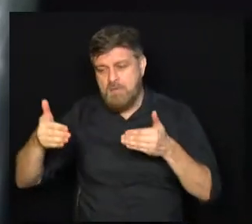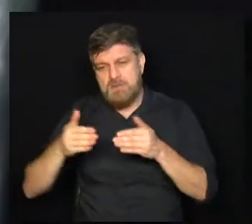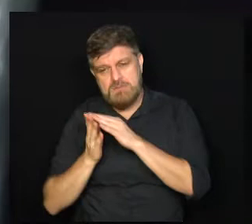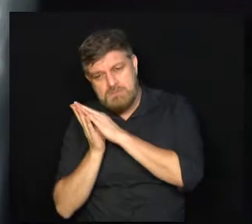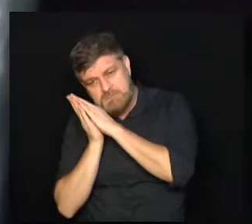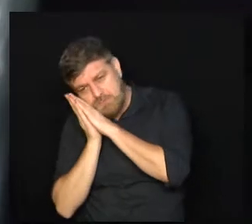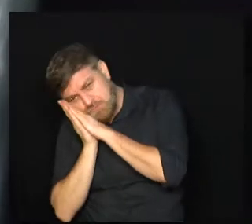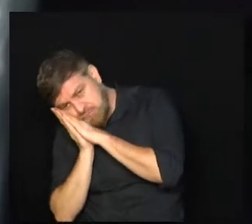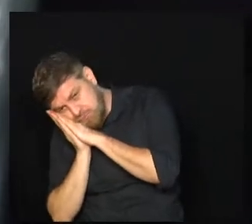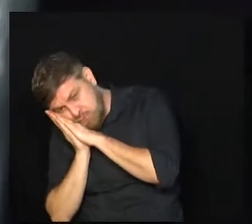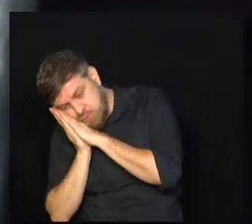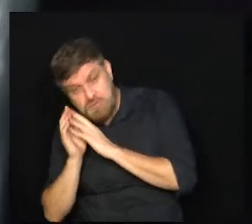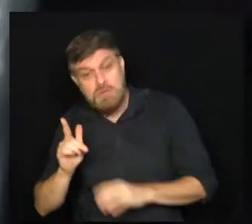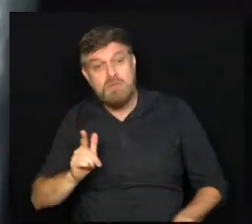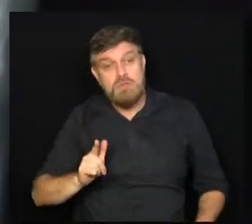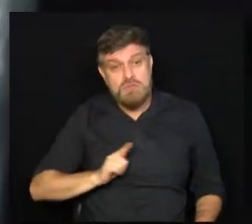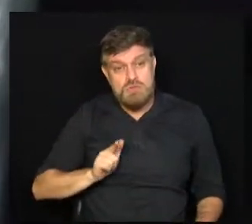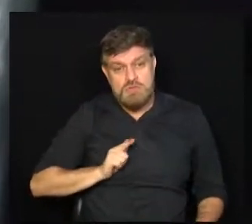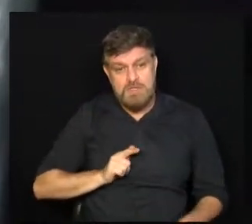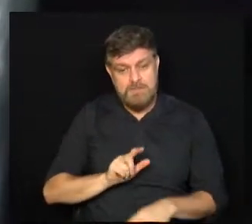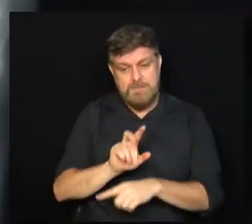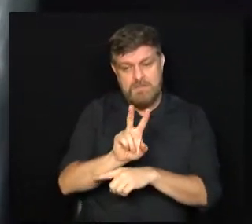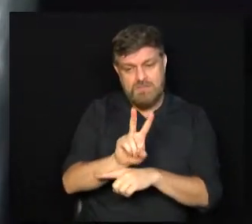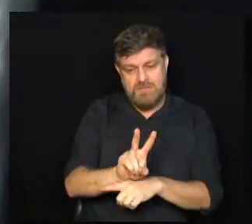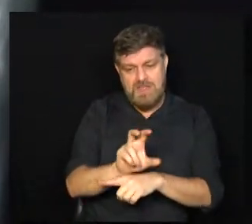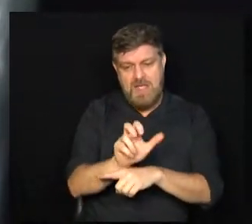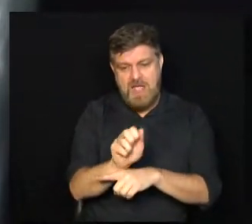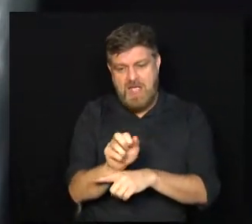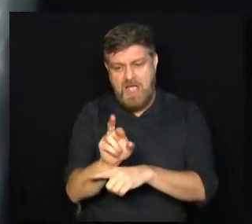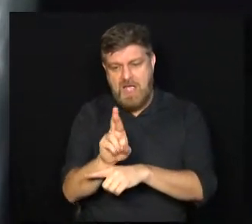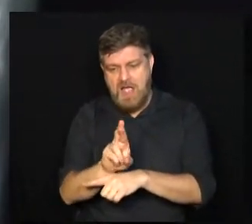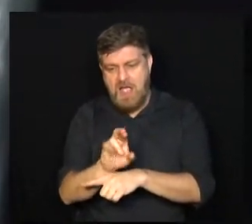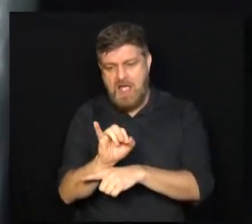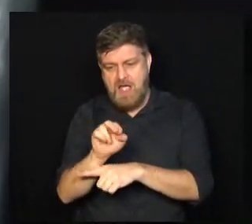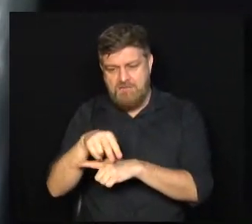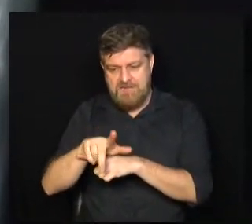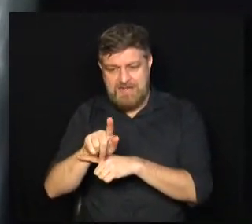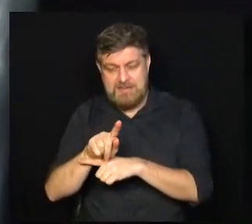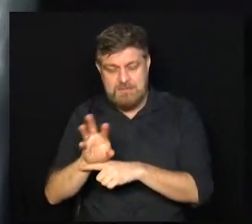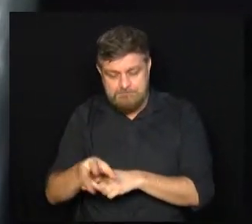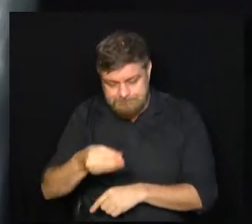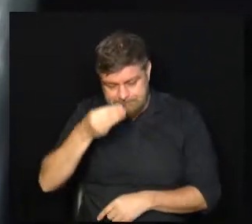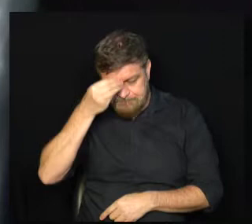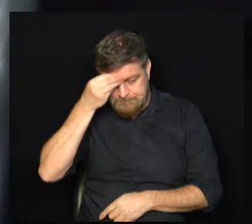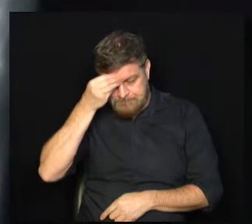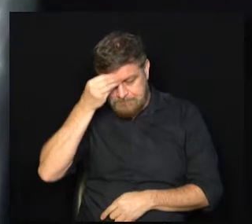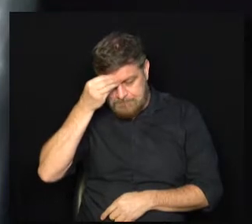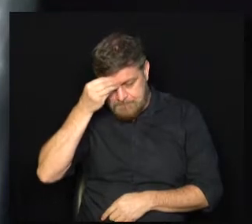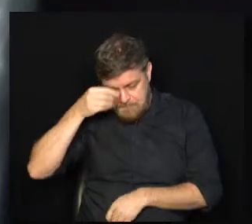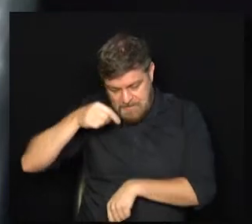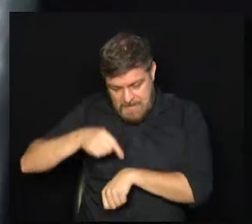E aí a Varig entendeu, dentro da cultura daquele momento, que